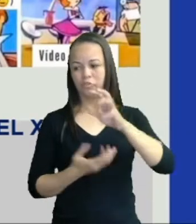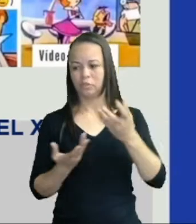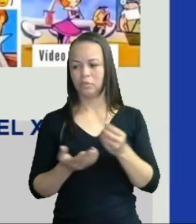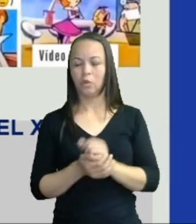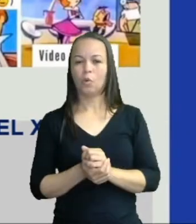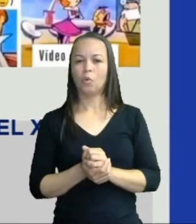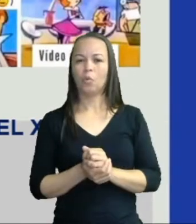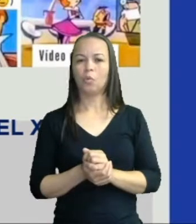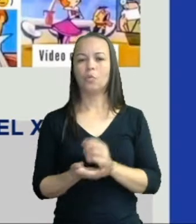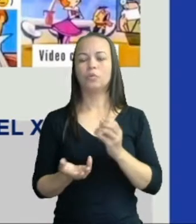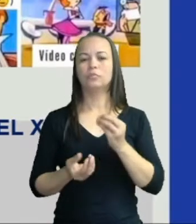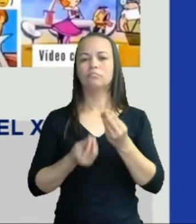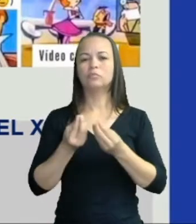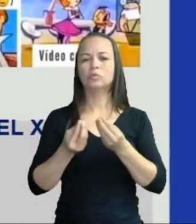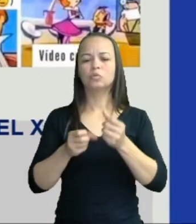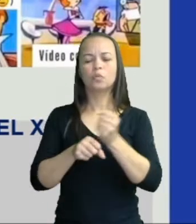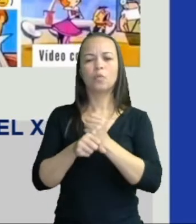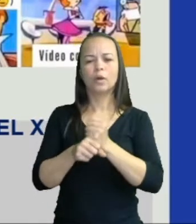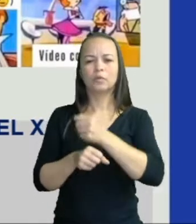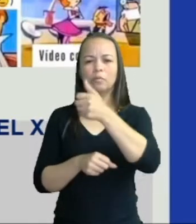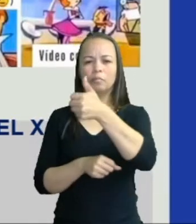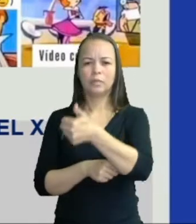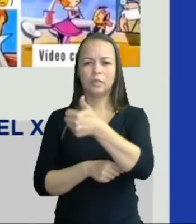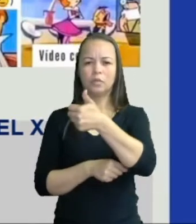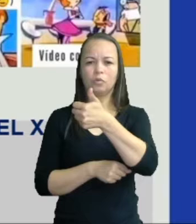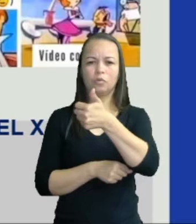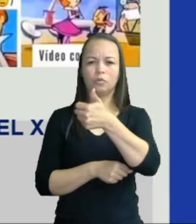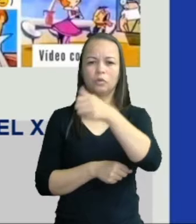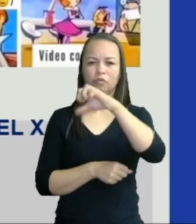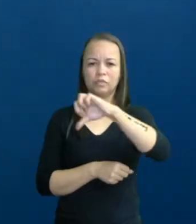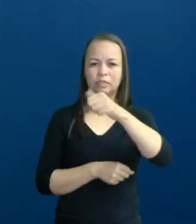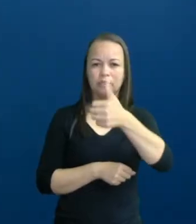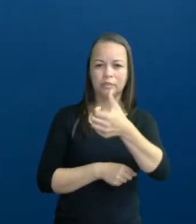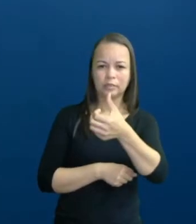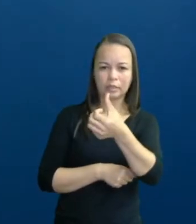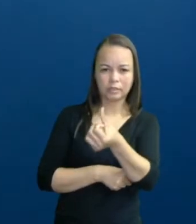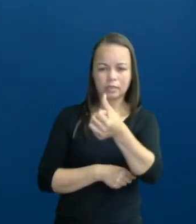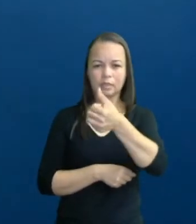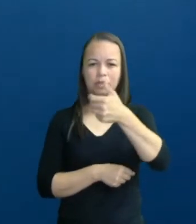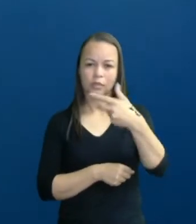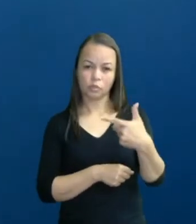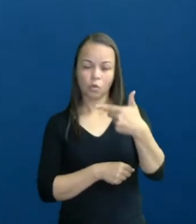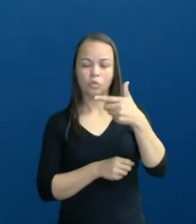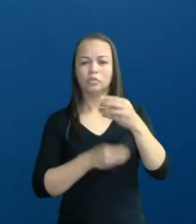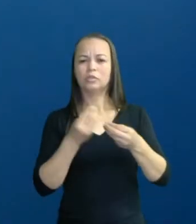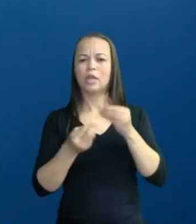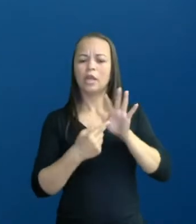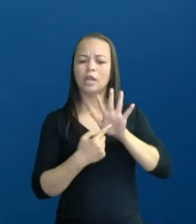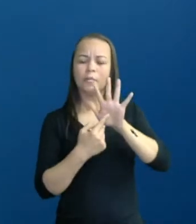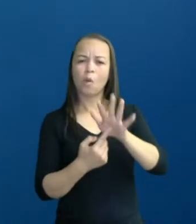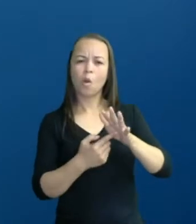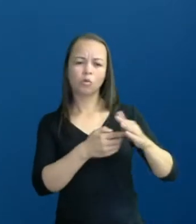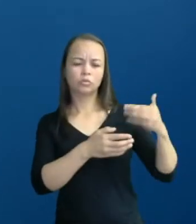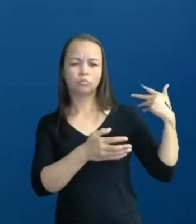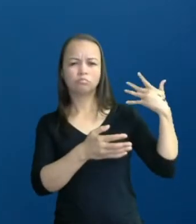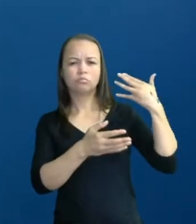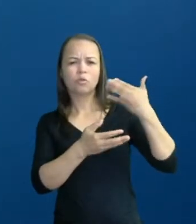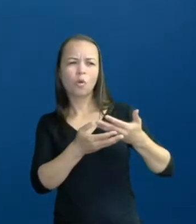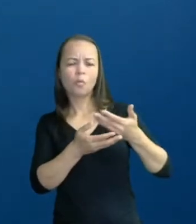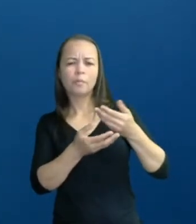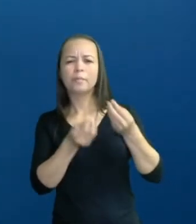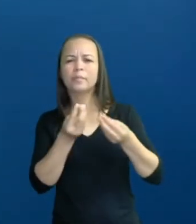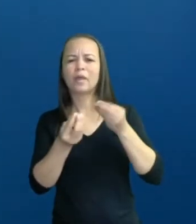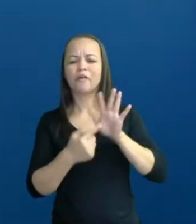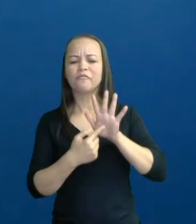Os Jetsons, em 1962, ele já traz uma coisa bem adiantada à frente do seu tempo,